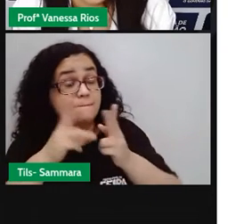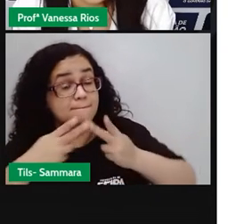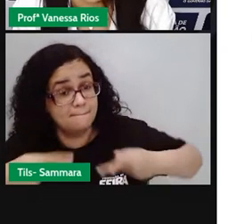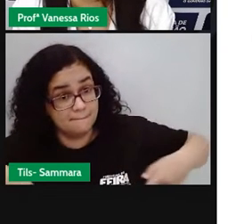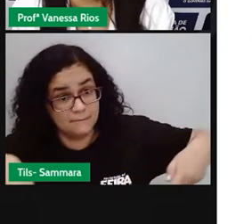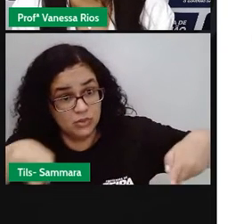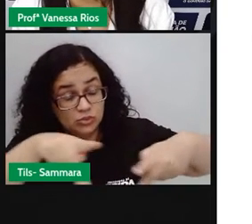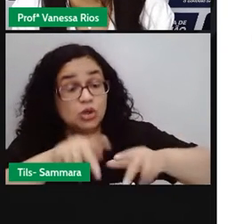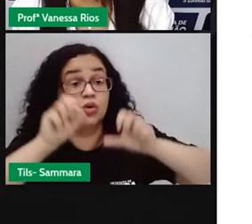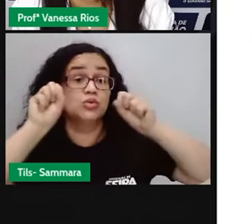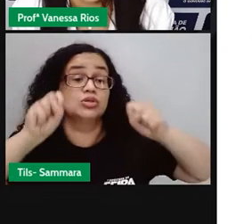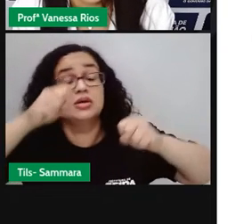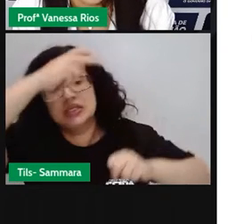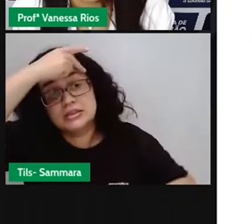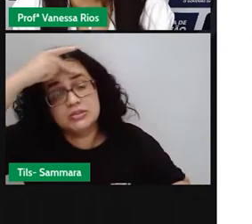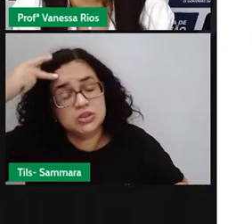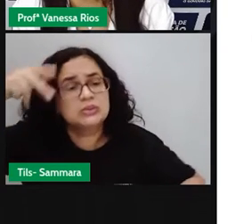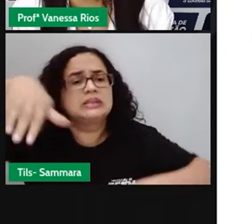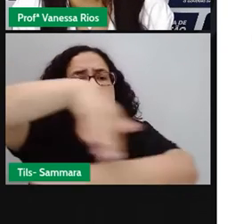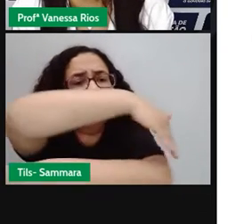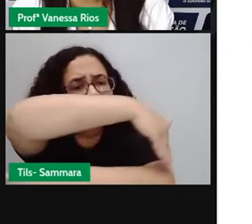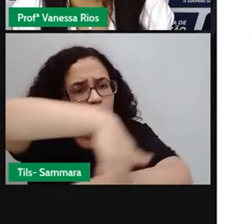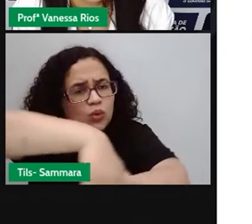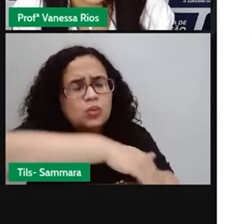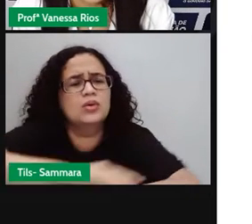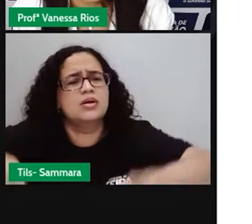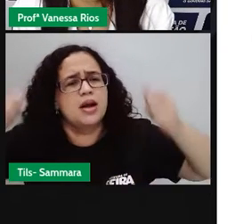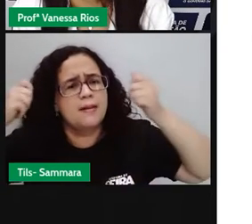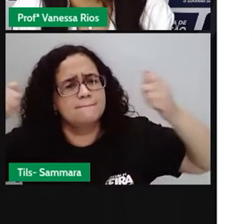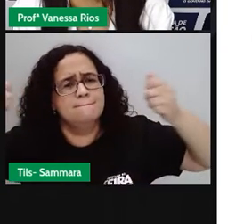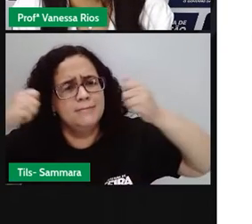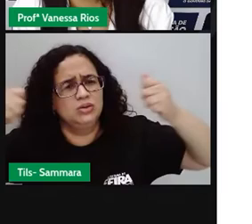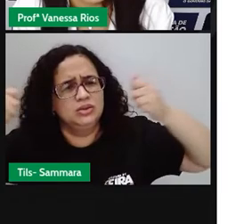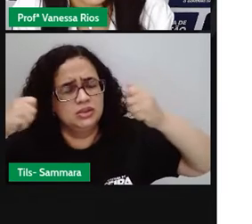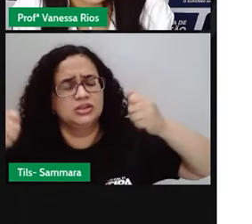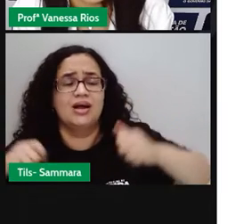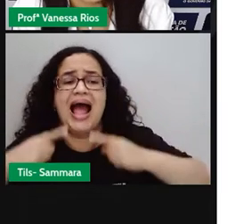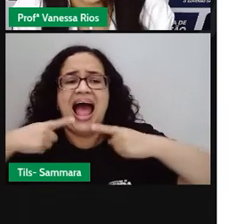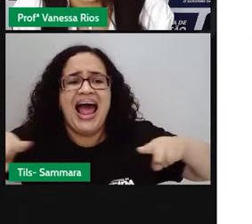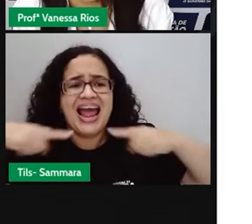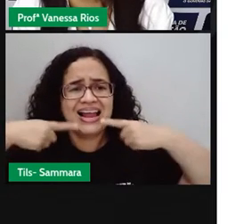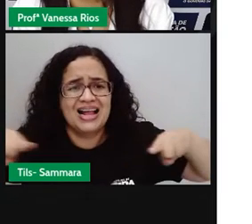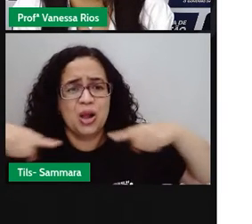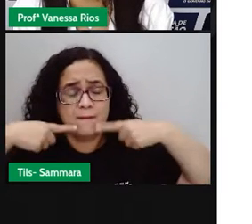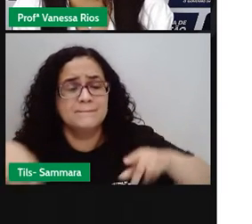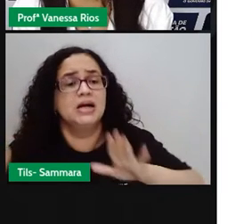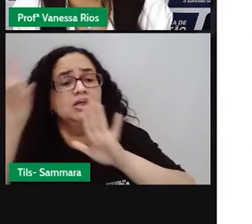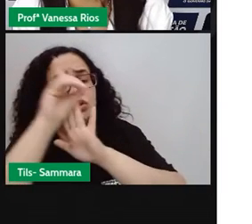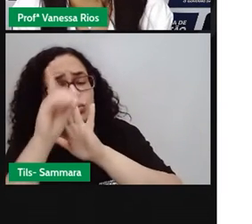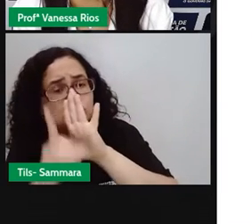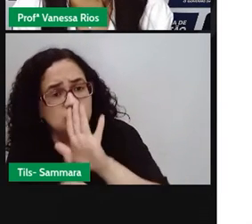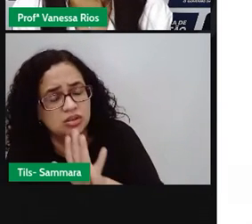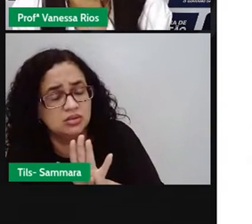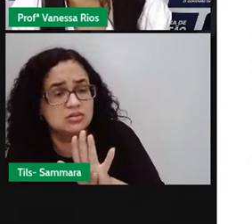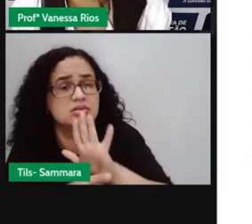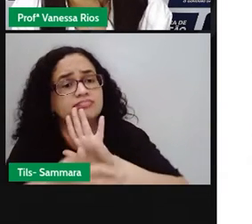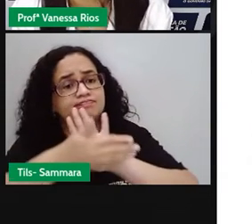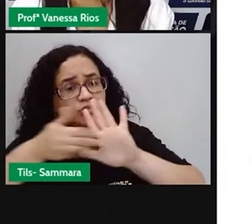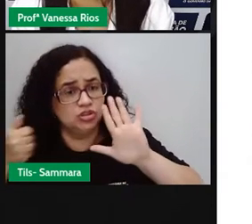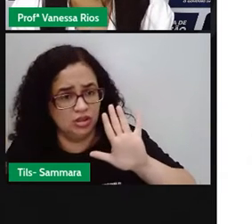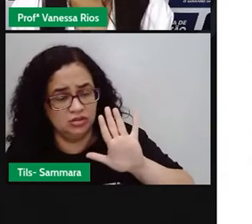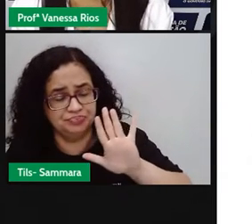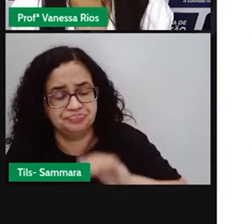popular, onde as pessoas iam para as ruas fazerem protestos, né, reclamarem dos direitos que estavam sendo